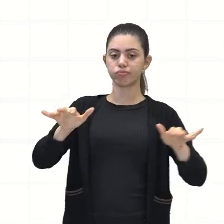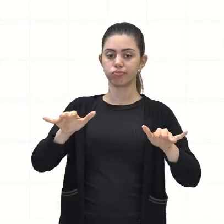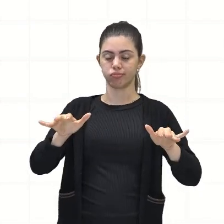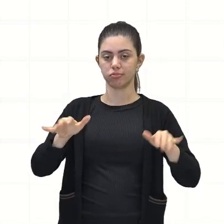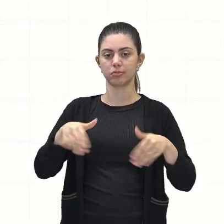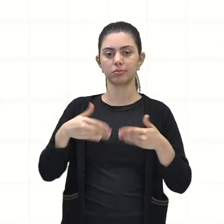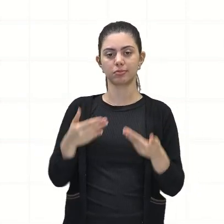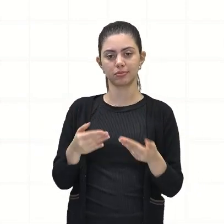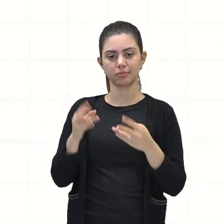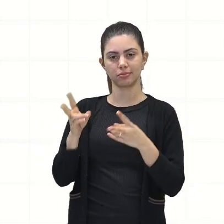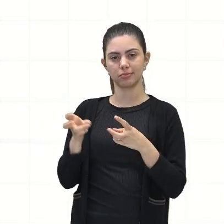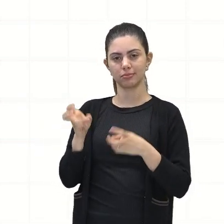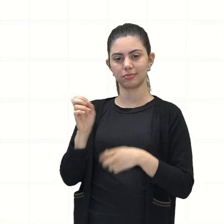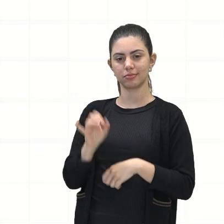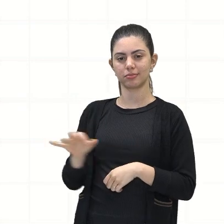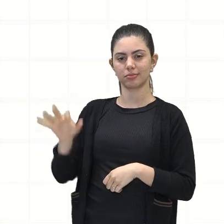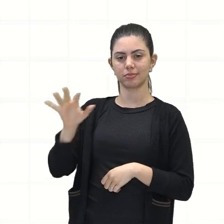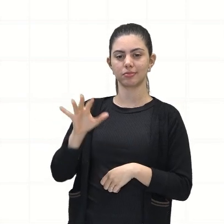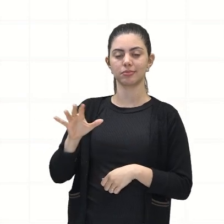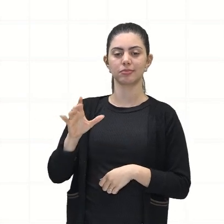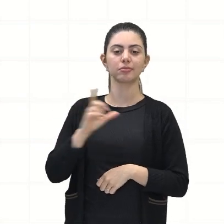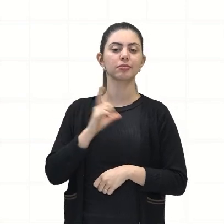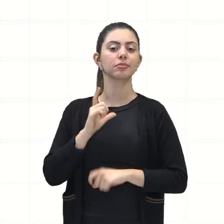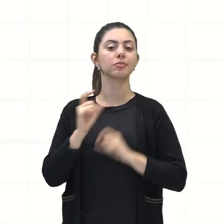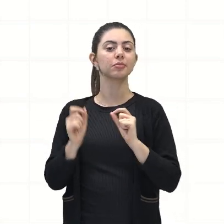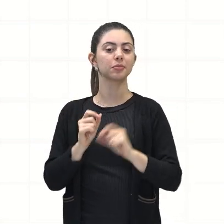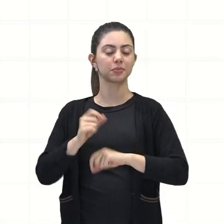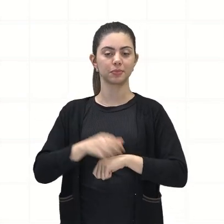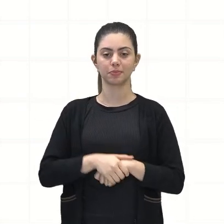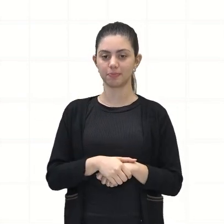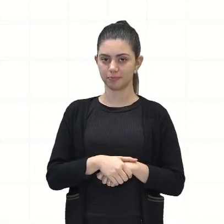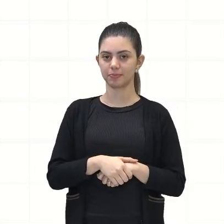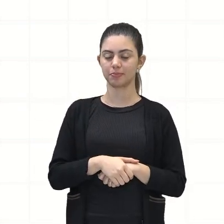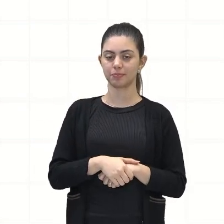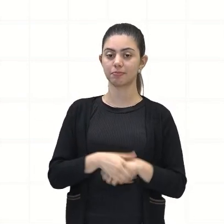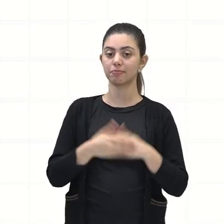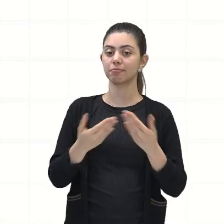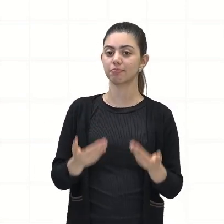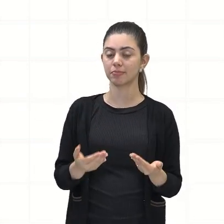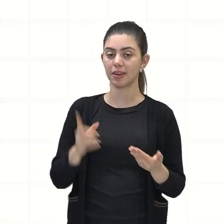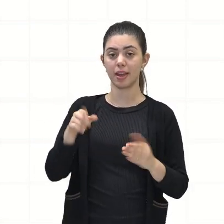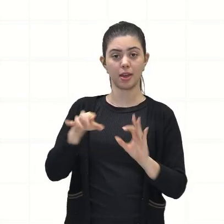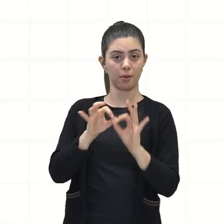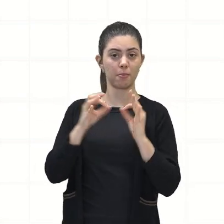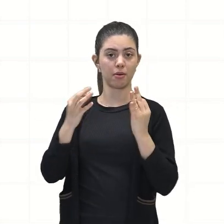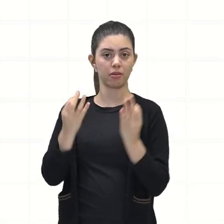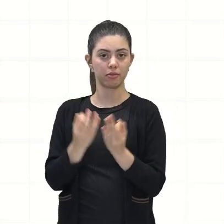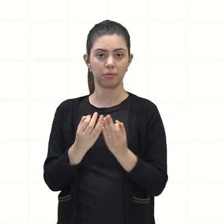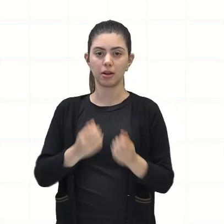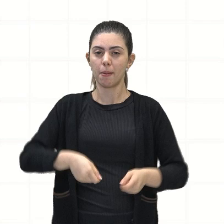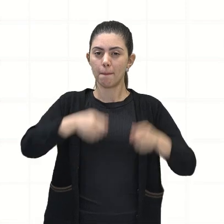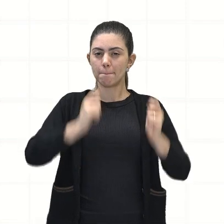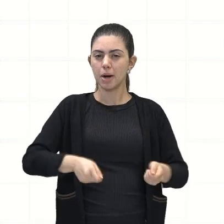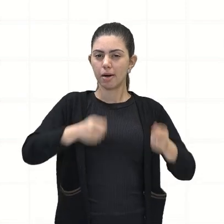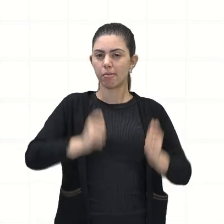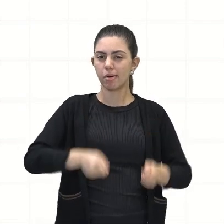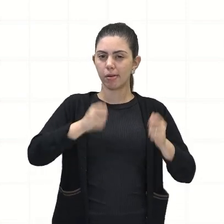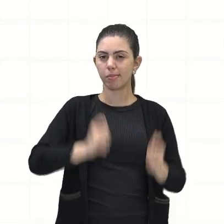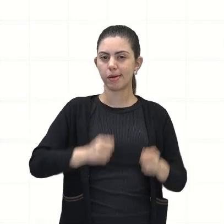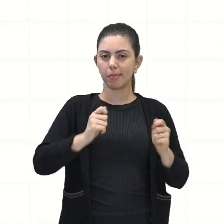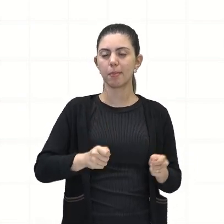na imagem estamos vendo justamente, né, uma família, né, com todos os